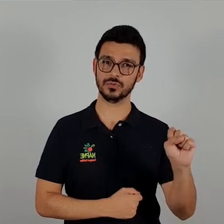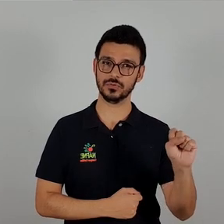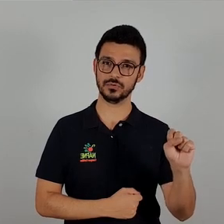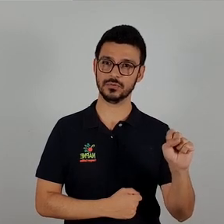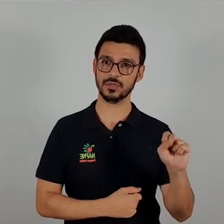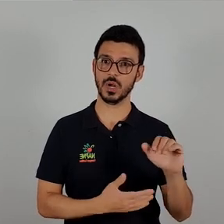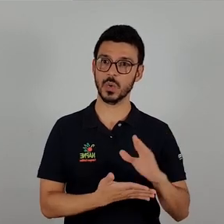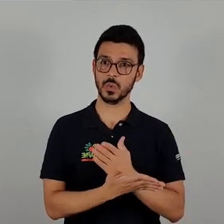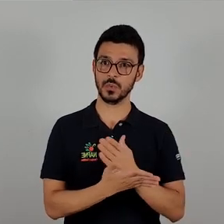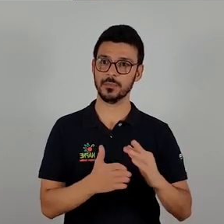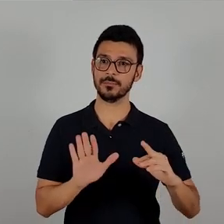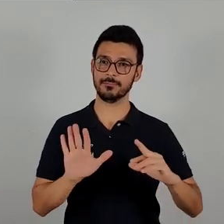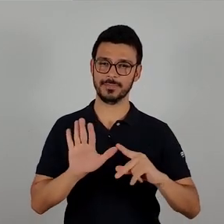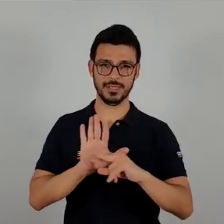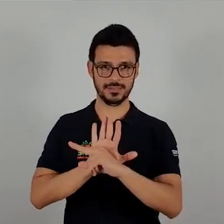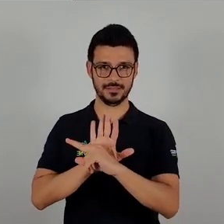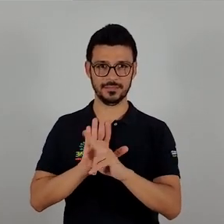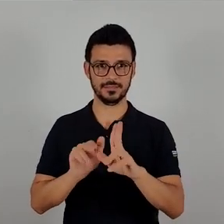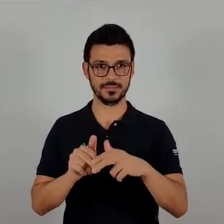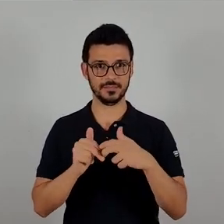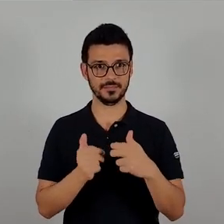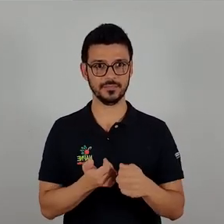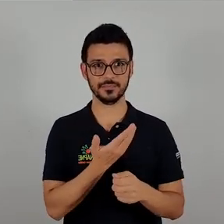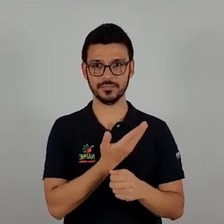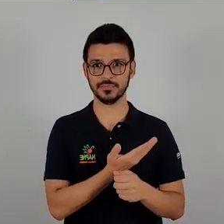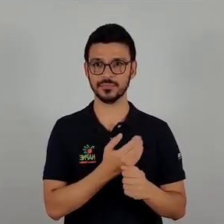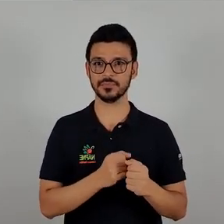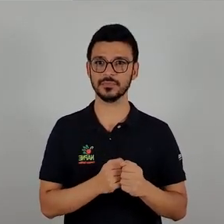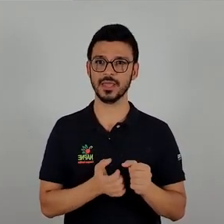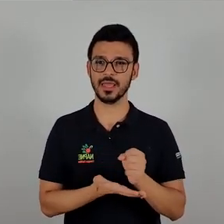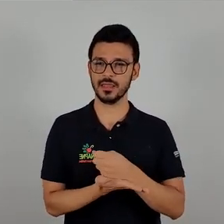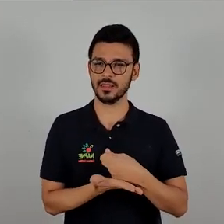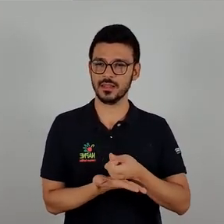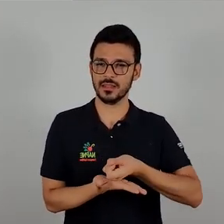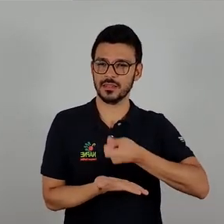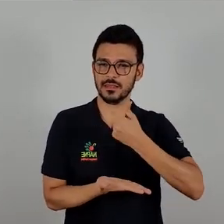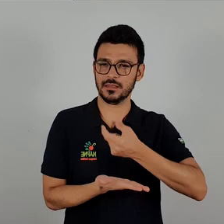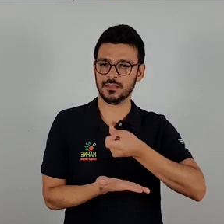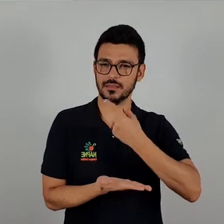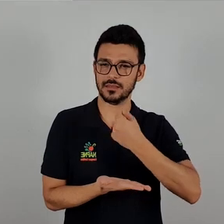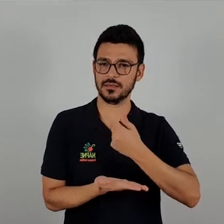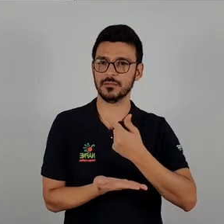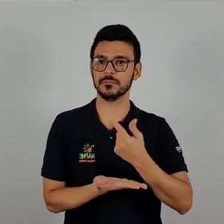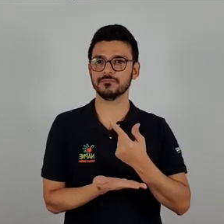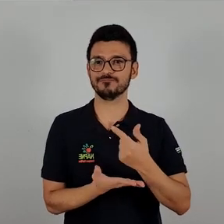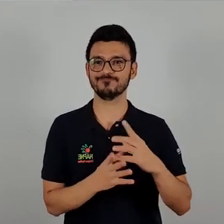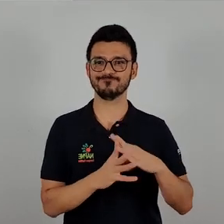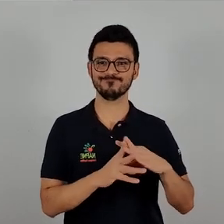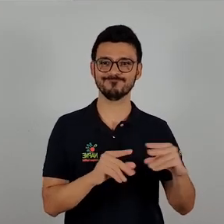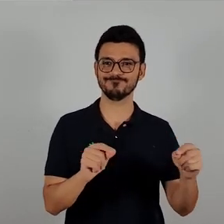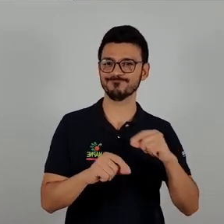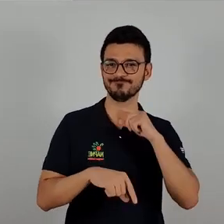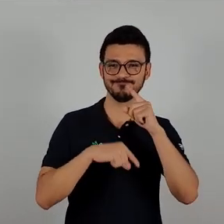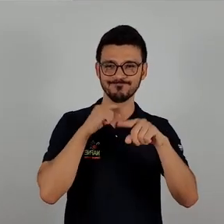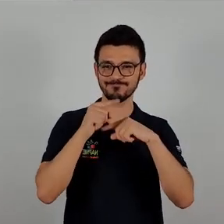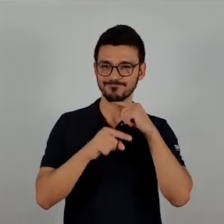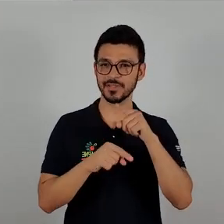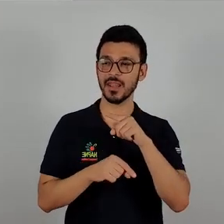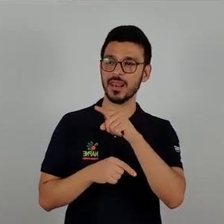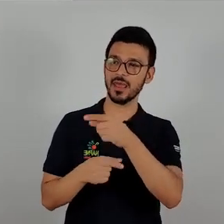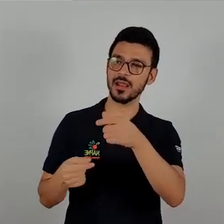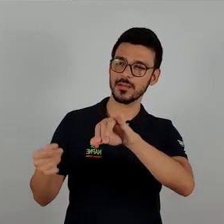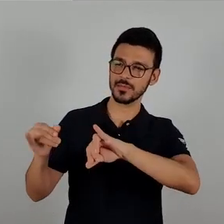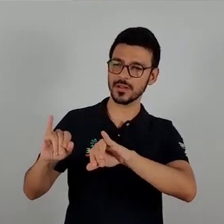também. Os urina no dia da coleta aí que foi lá. Depois, mesmo tomando antibiótico, ultra resistente a todos, quase